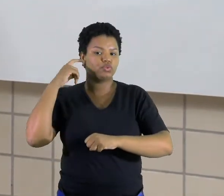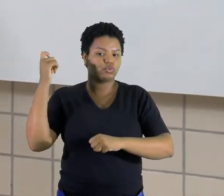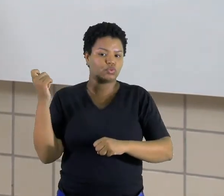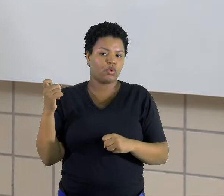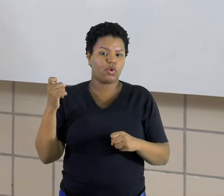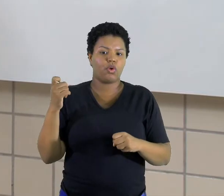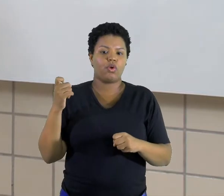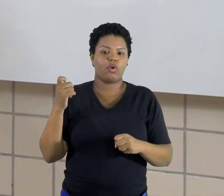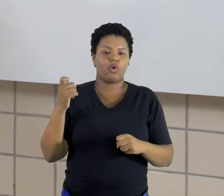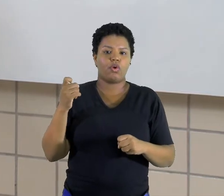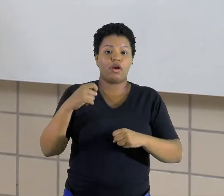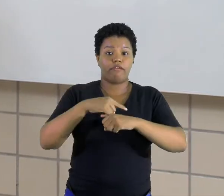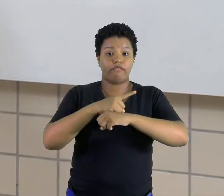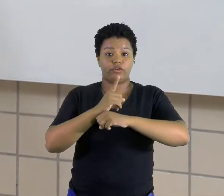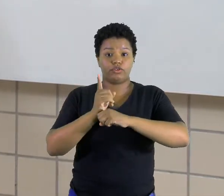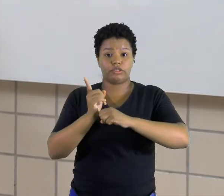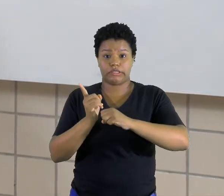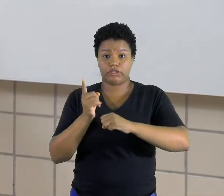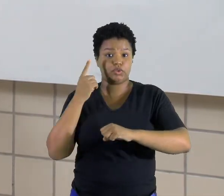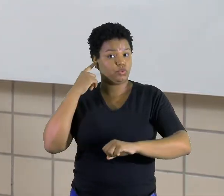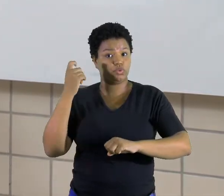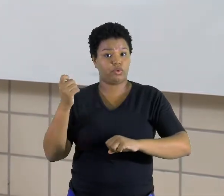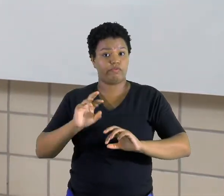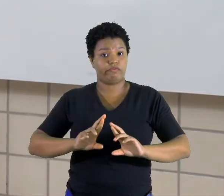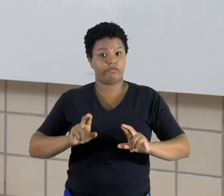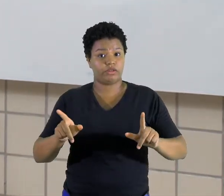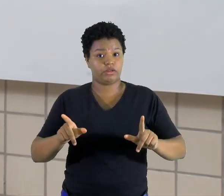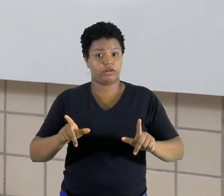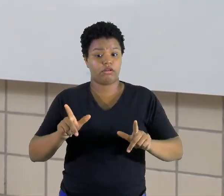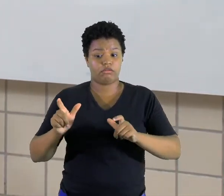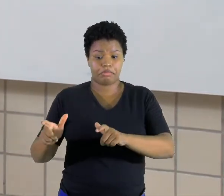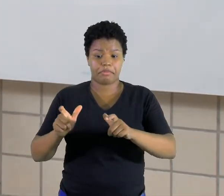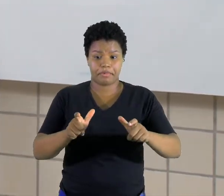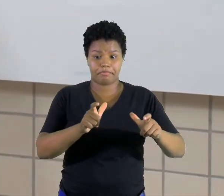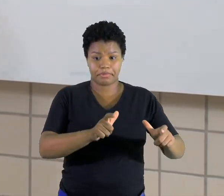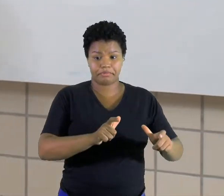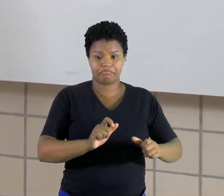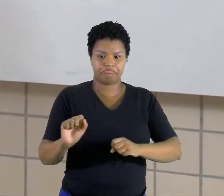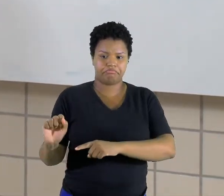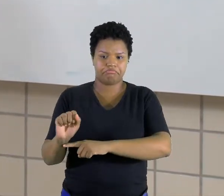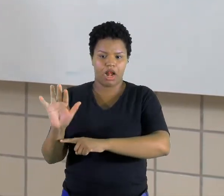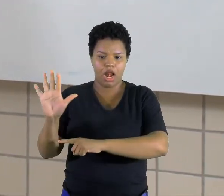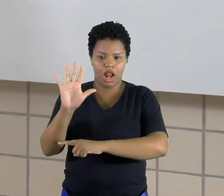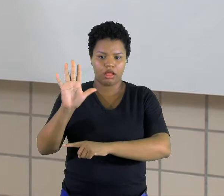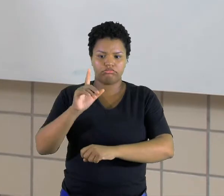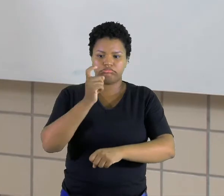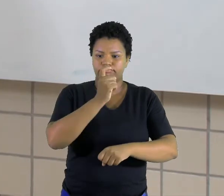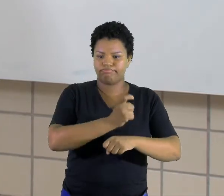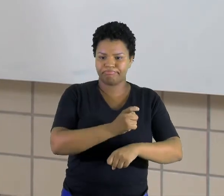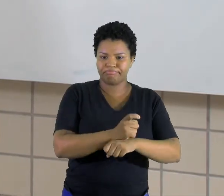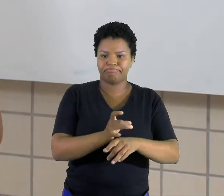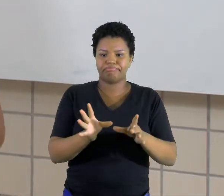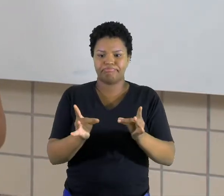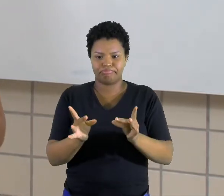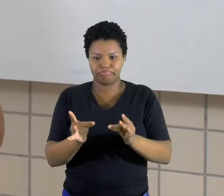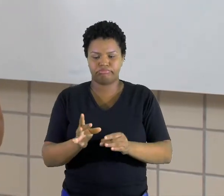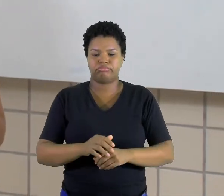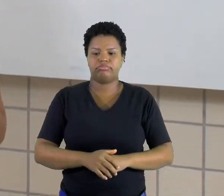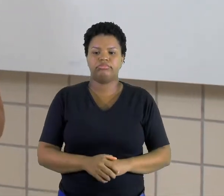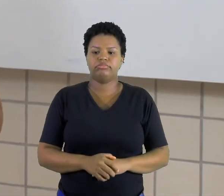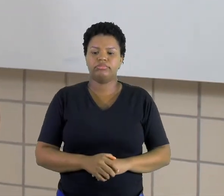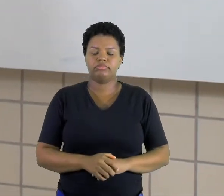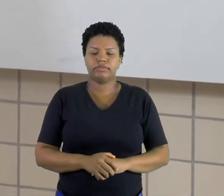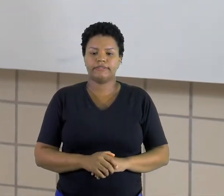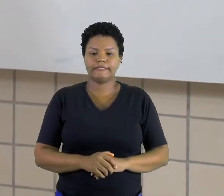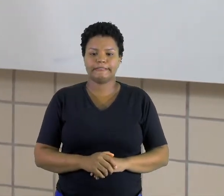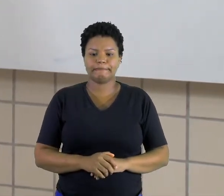que a velocidade do som é diferente em cada meio, né? No meio gasoso, no meio sólido, no meio líquido, ela